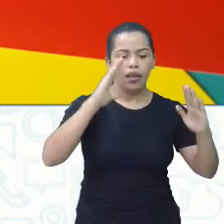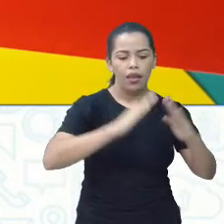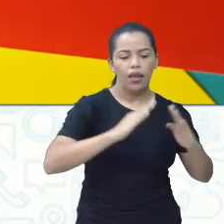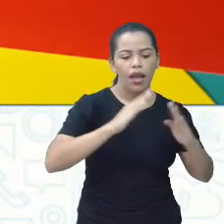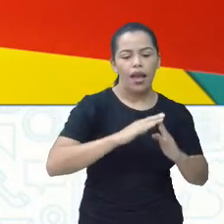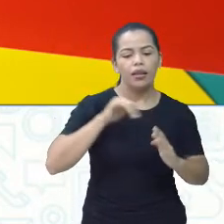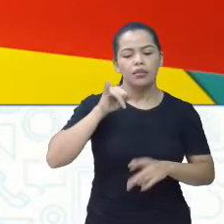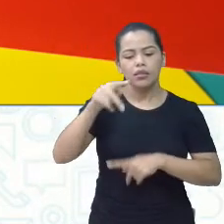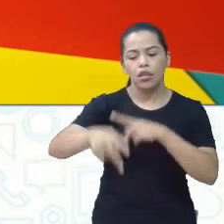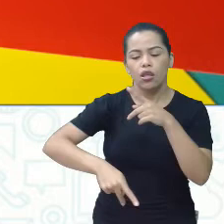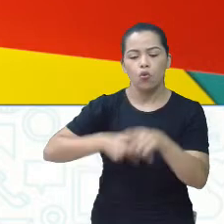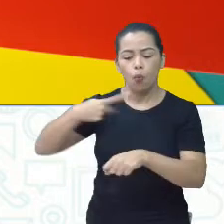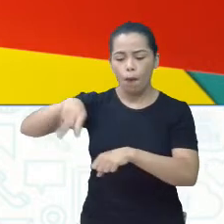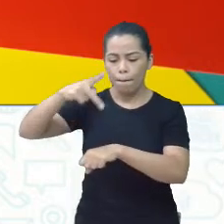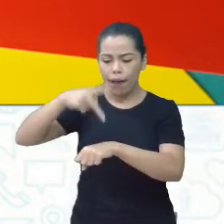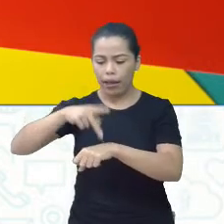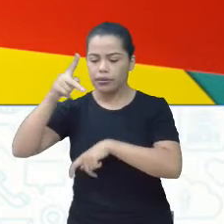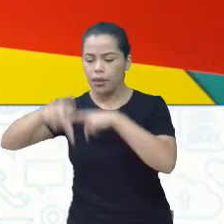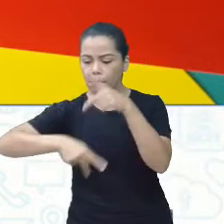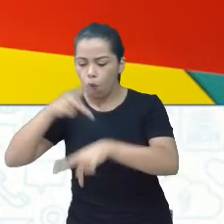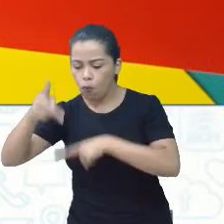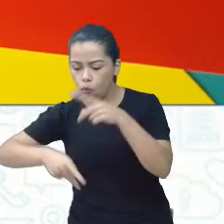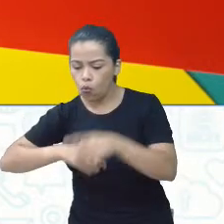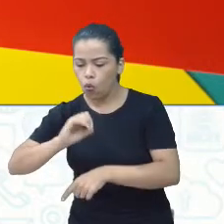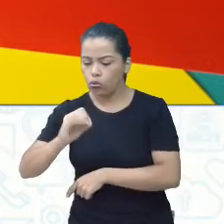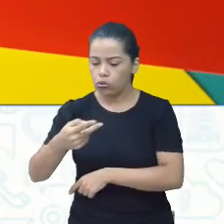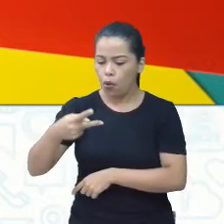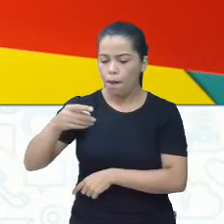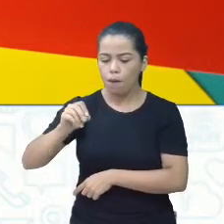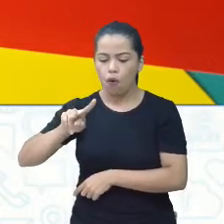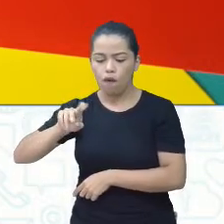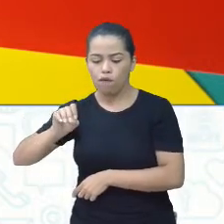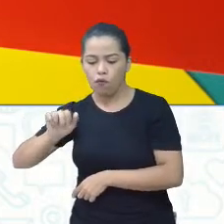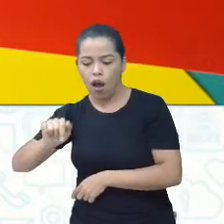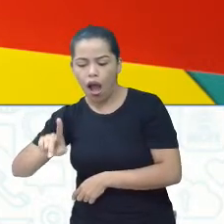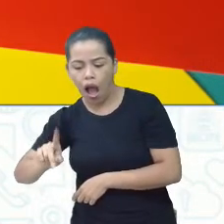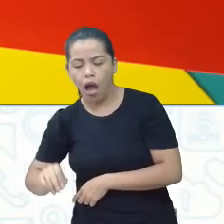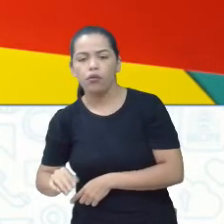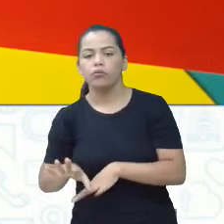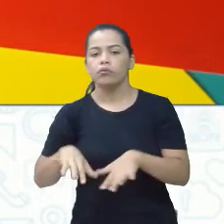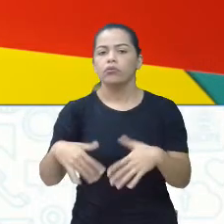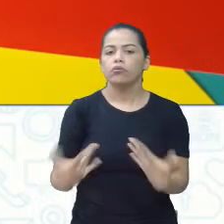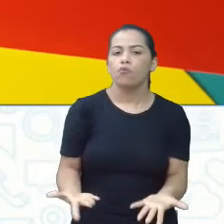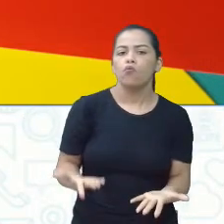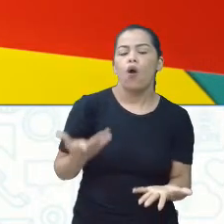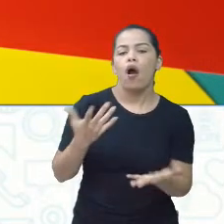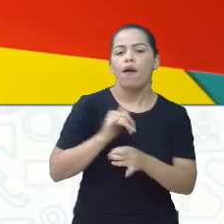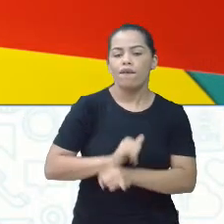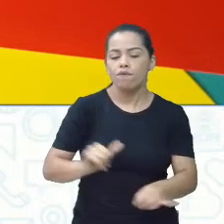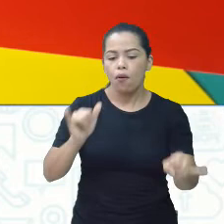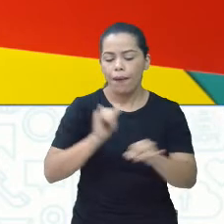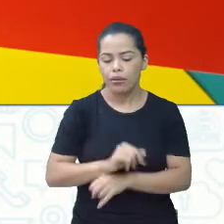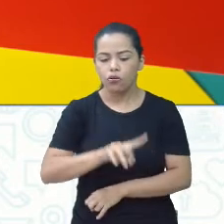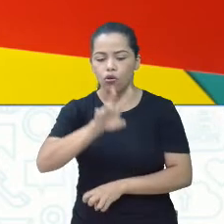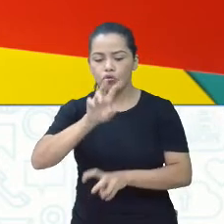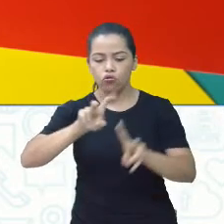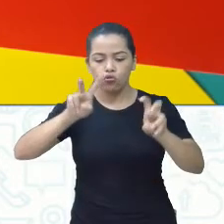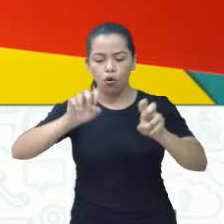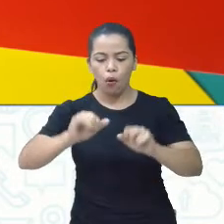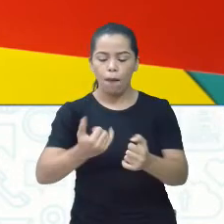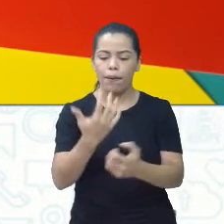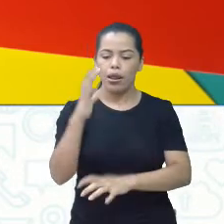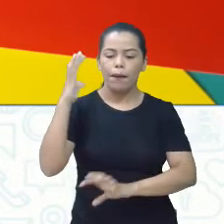é populoso ou povoado, lembra disso das aulas de geografia? As informações ambientais também, de renda,